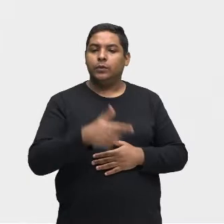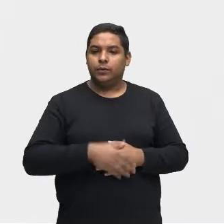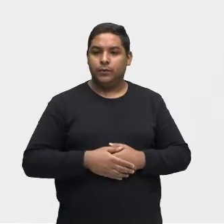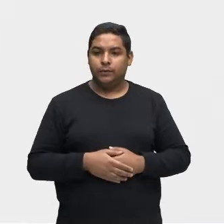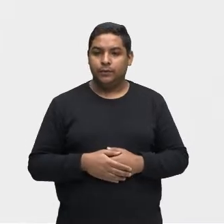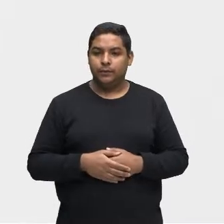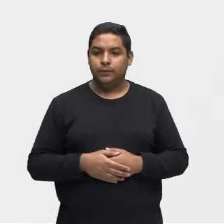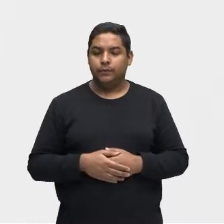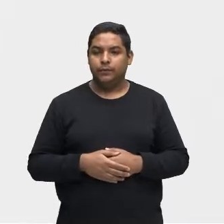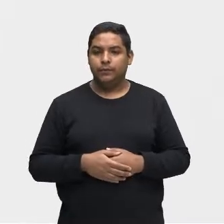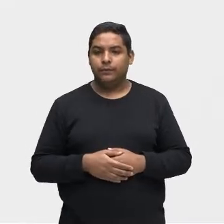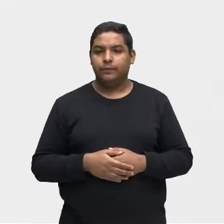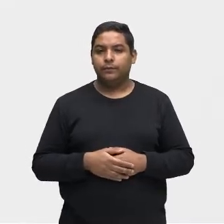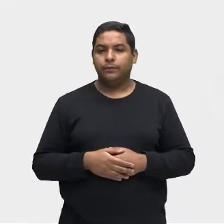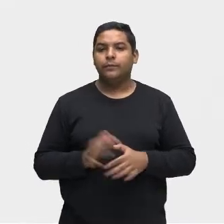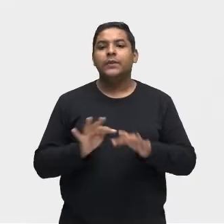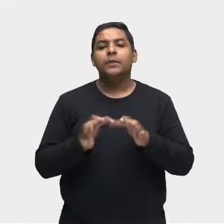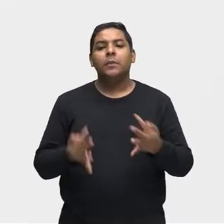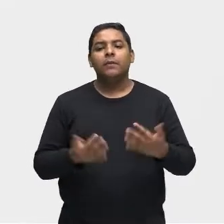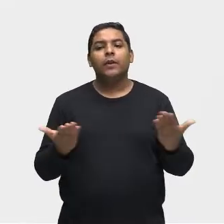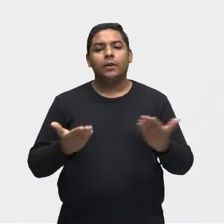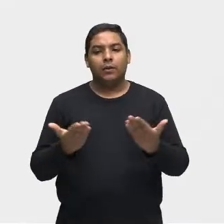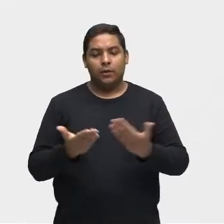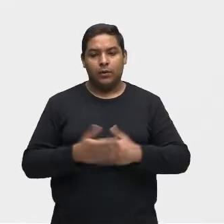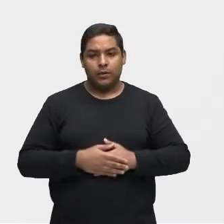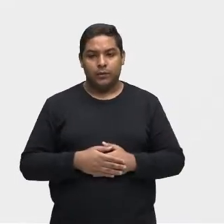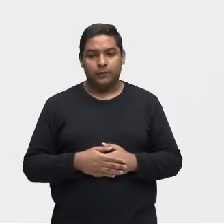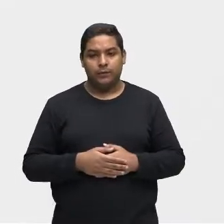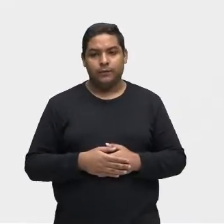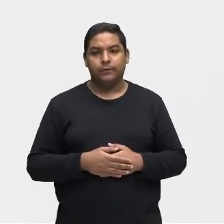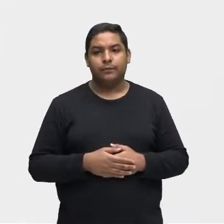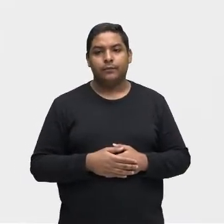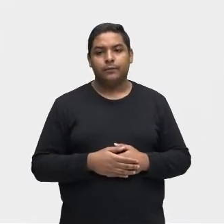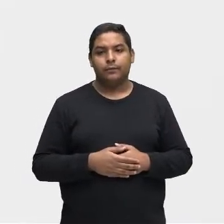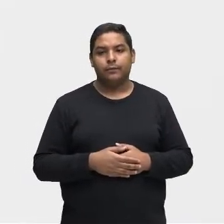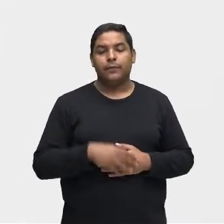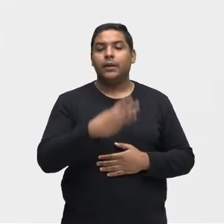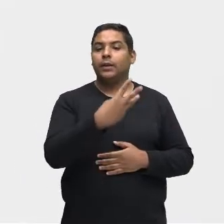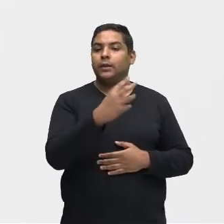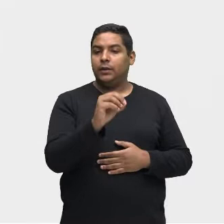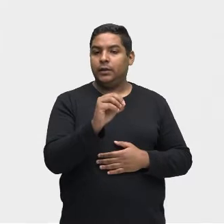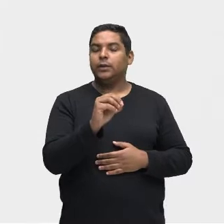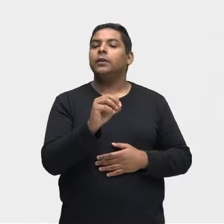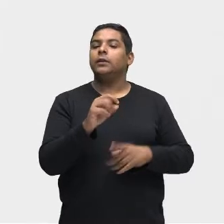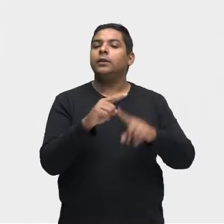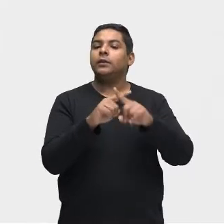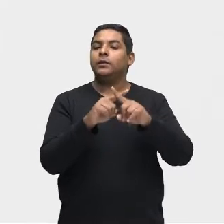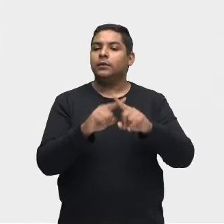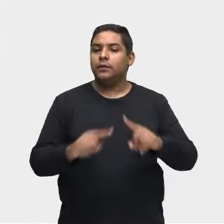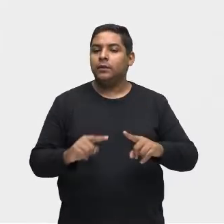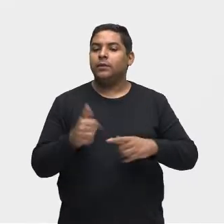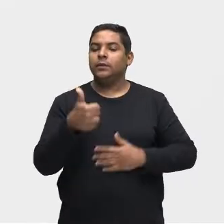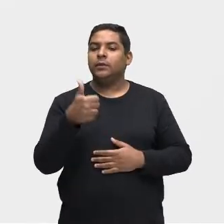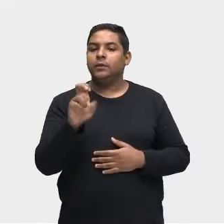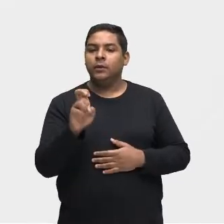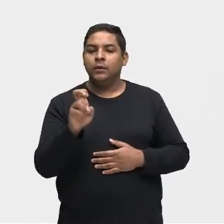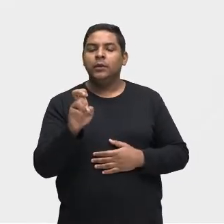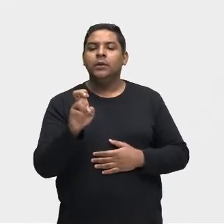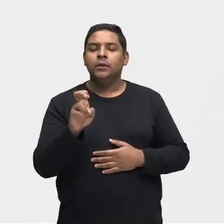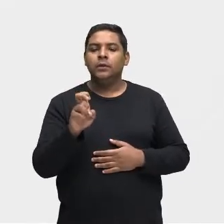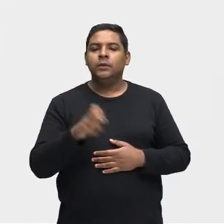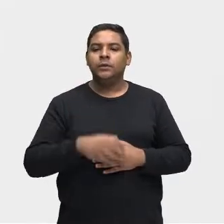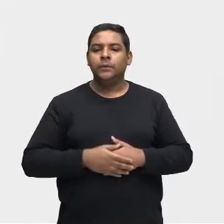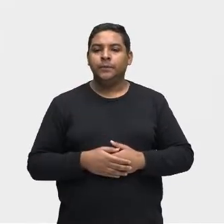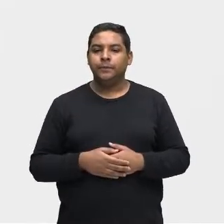Ora, 18 com 12 vai me dar 30. E agora vezes o